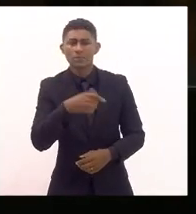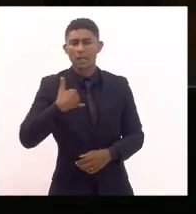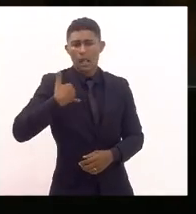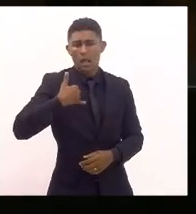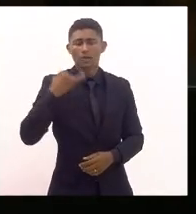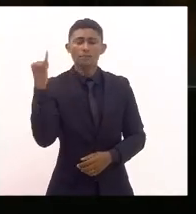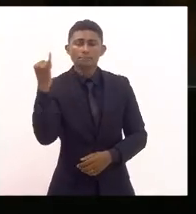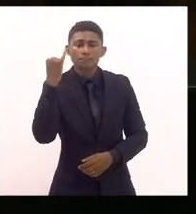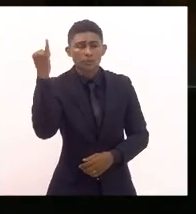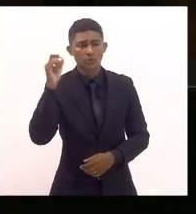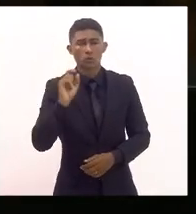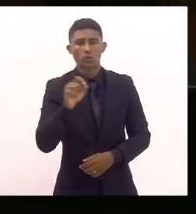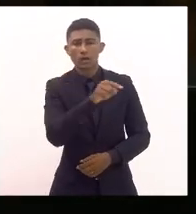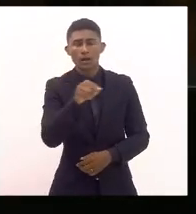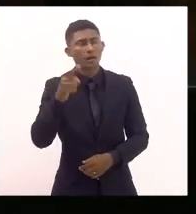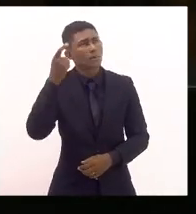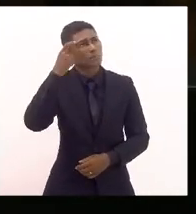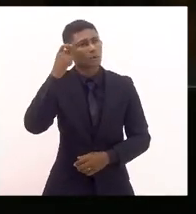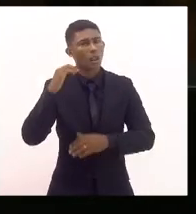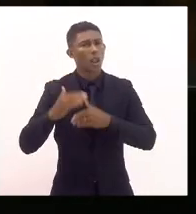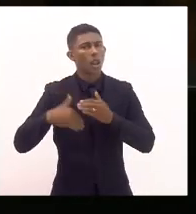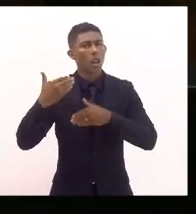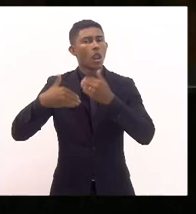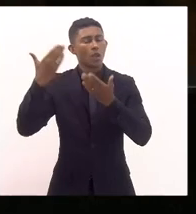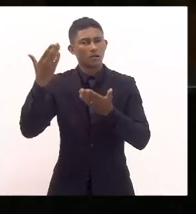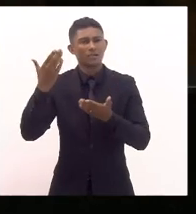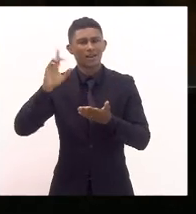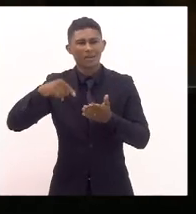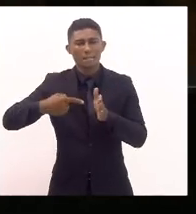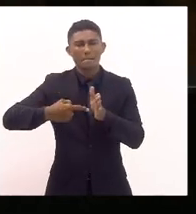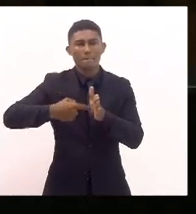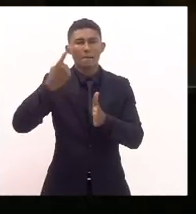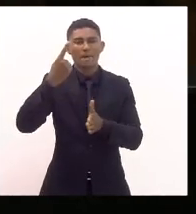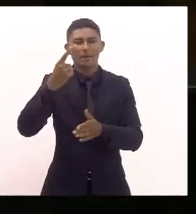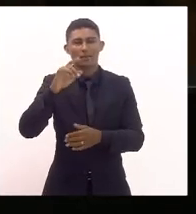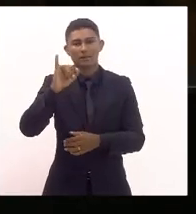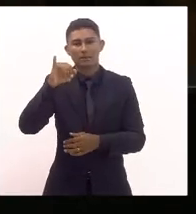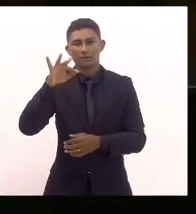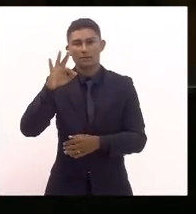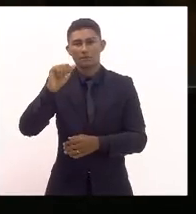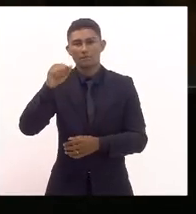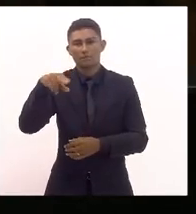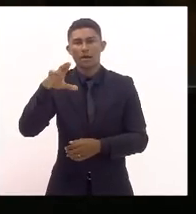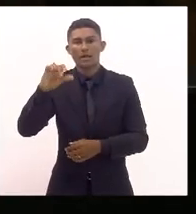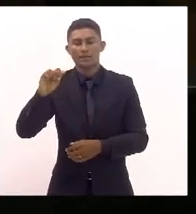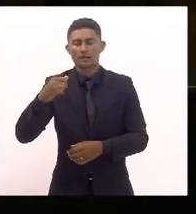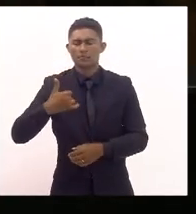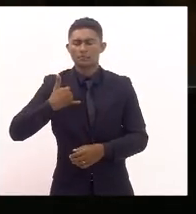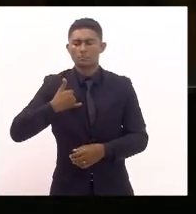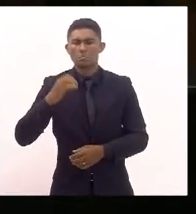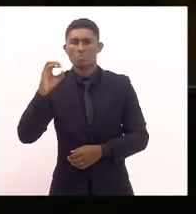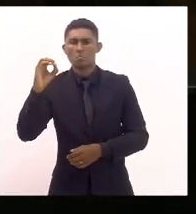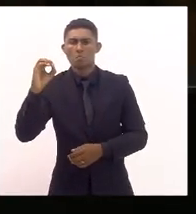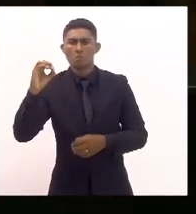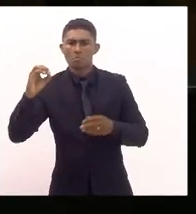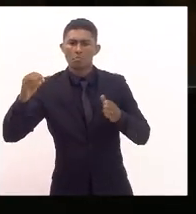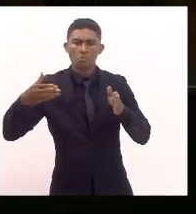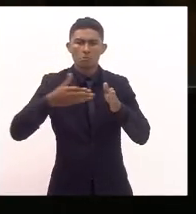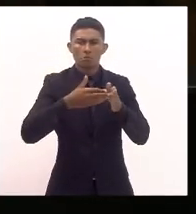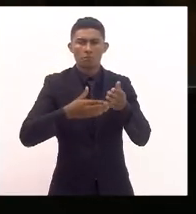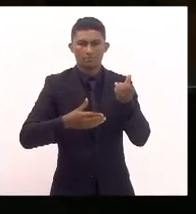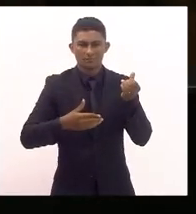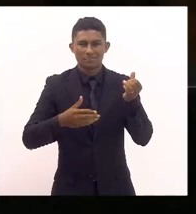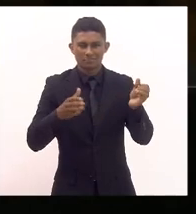que é a fase de desenvolvimento em titular da primeira infância que vai dos 0 16